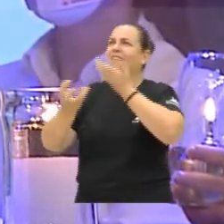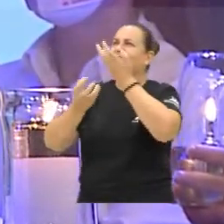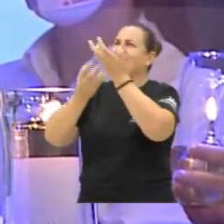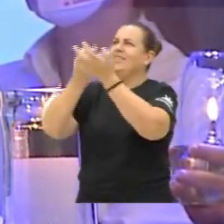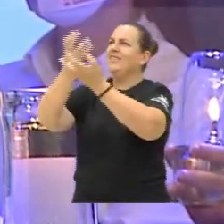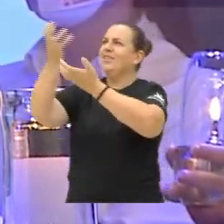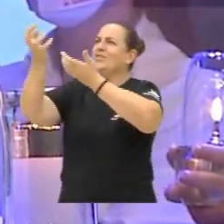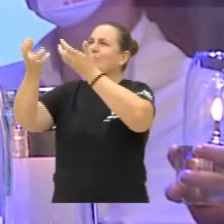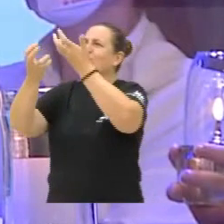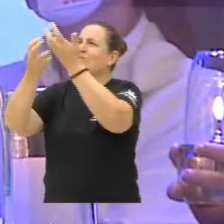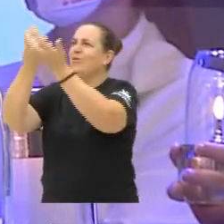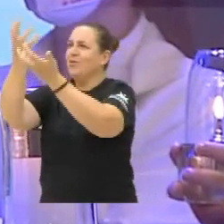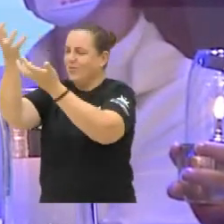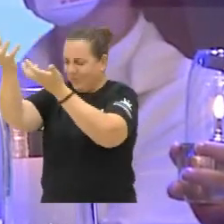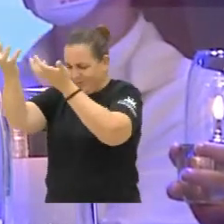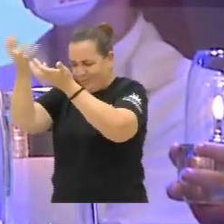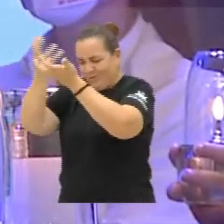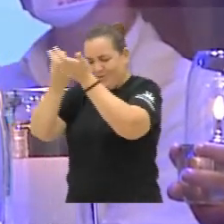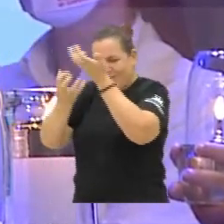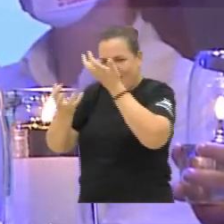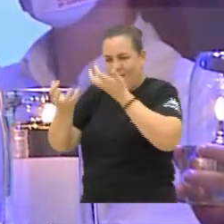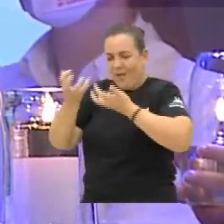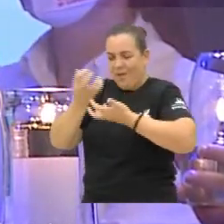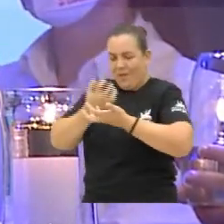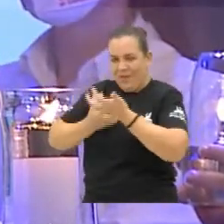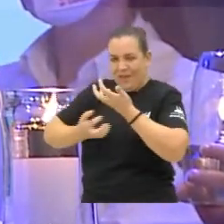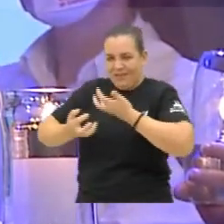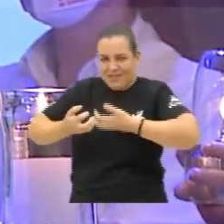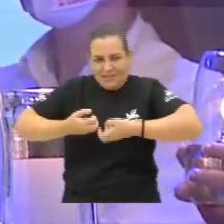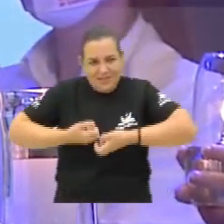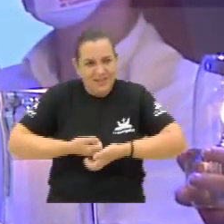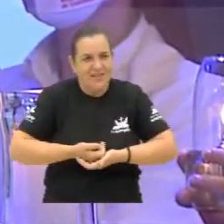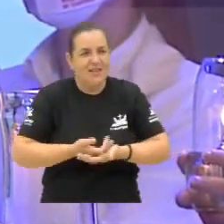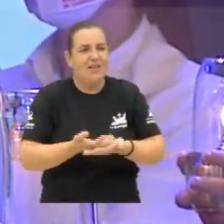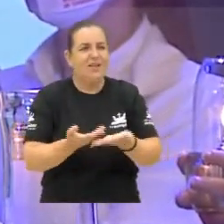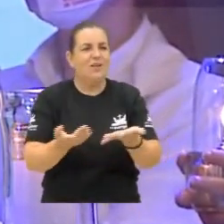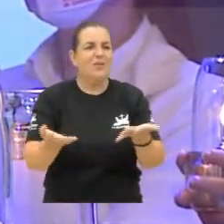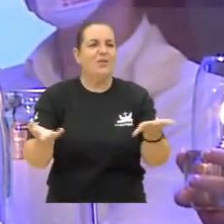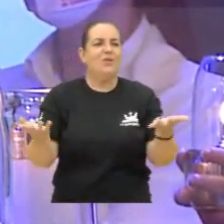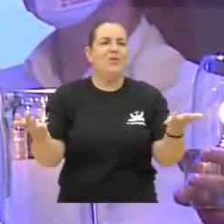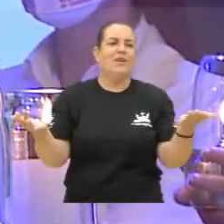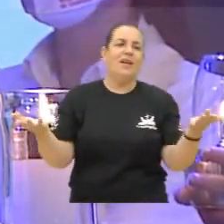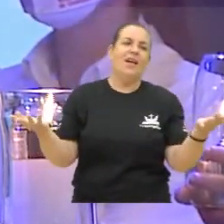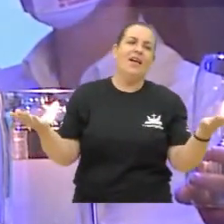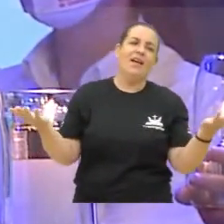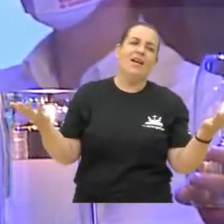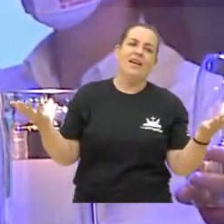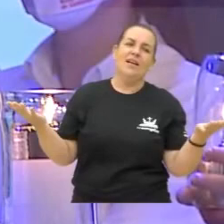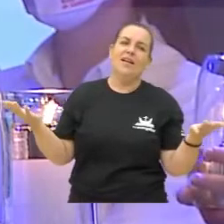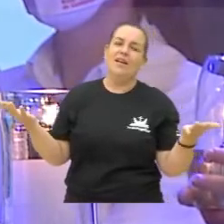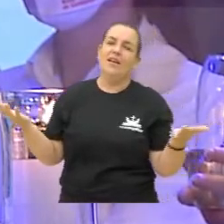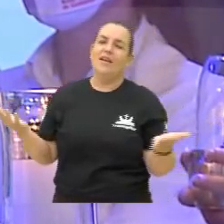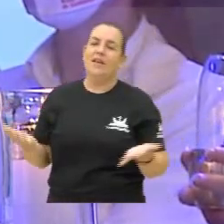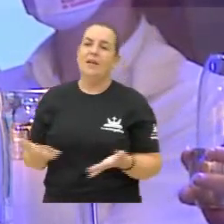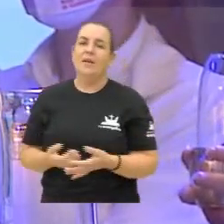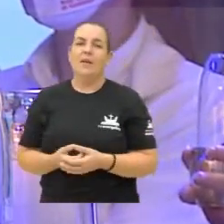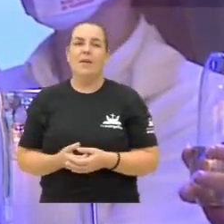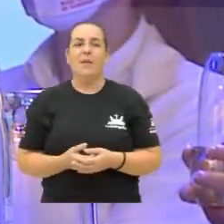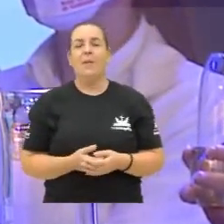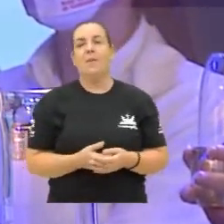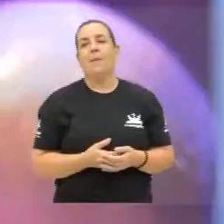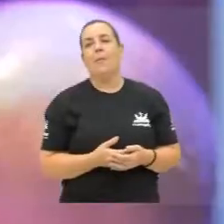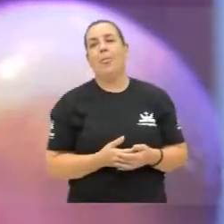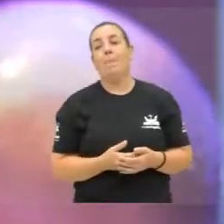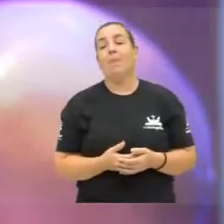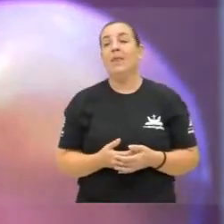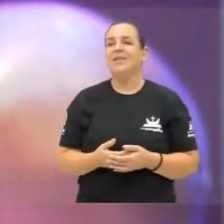incendiar, traz fogo do céu nesse lugar. Peça com fé,